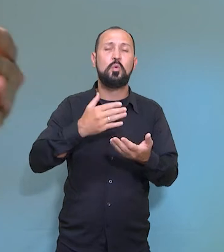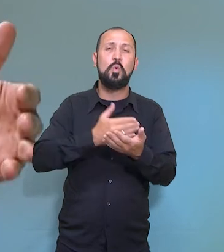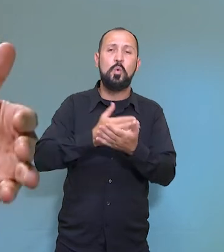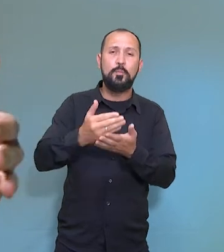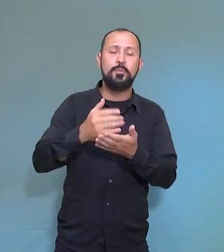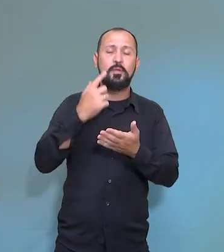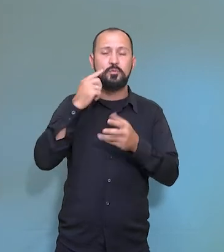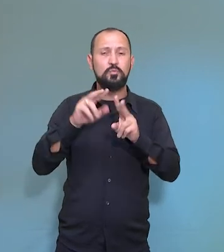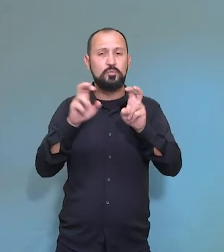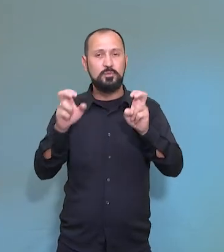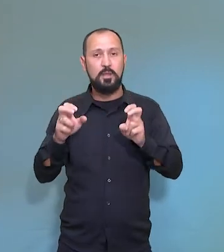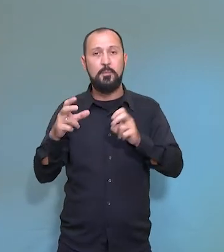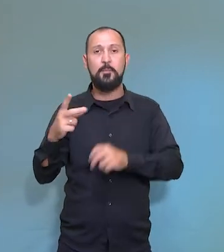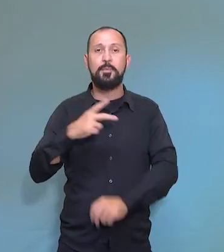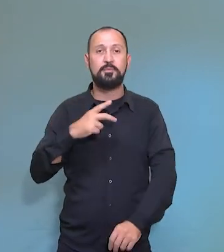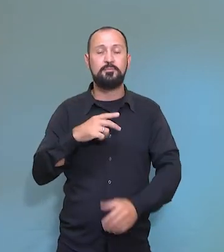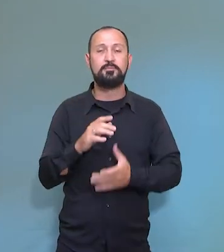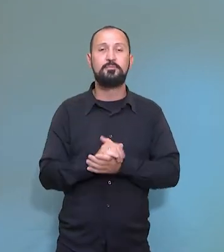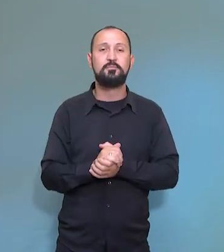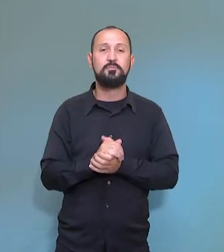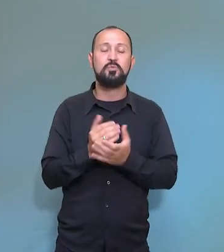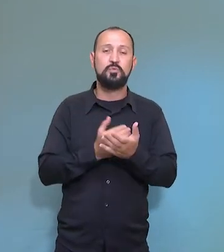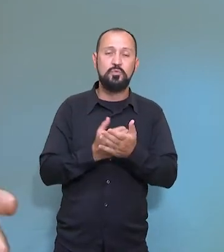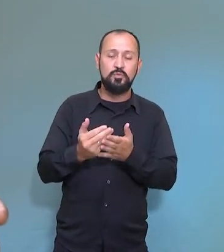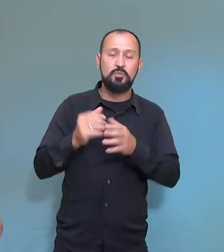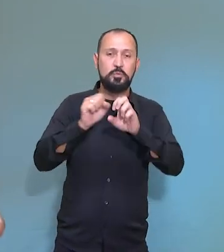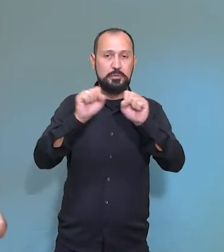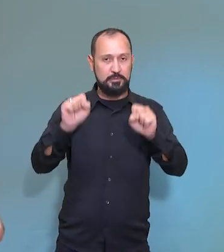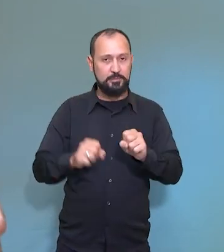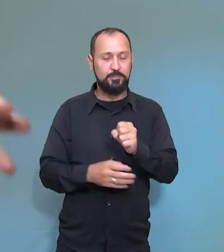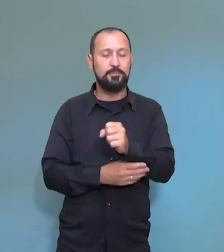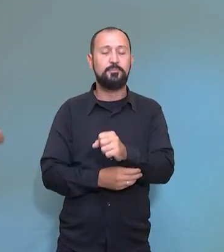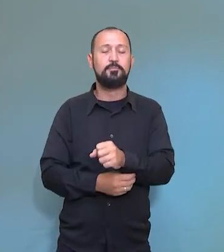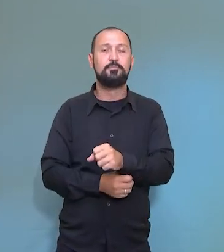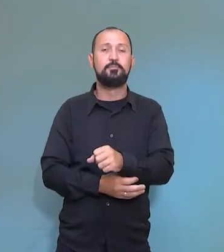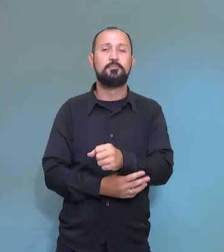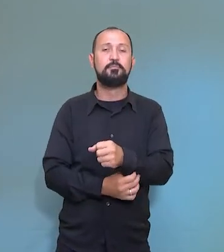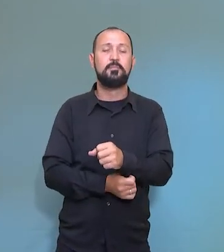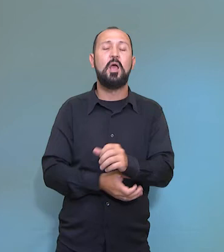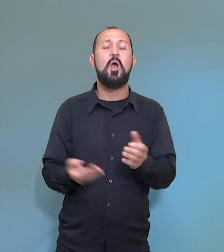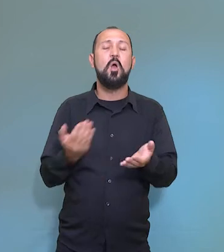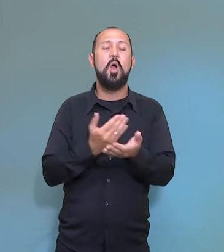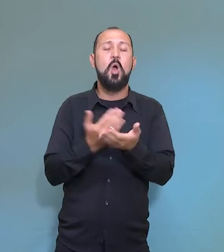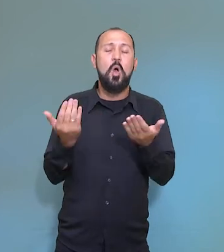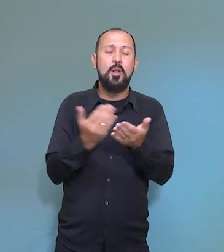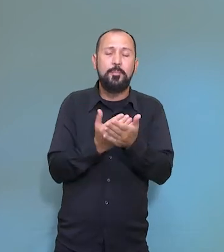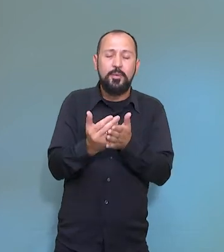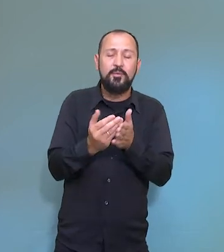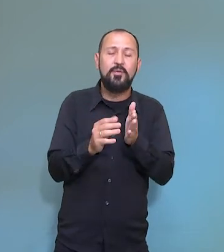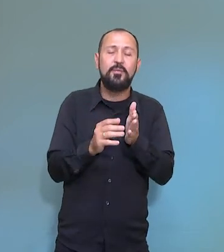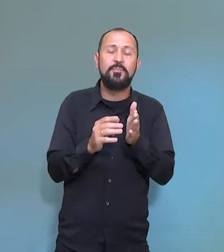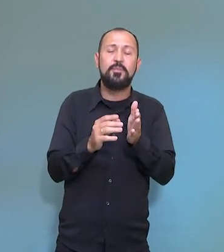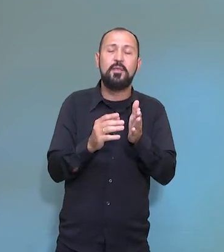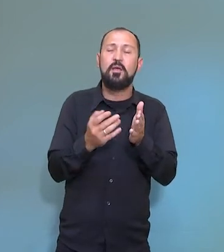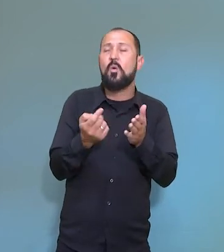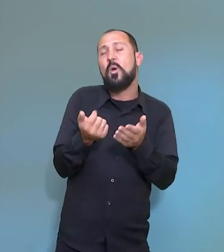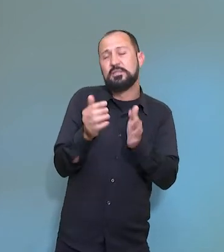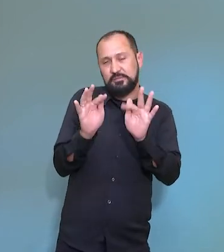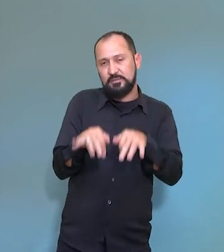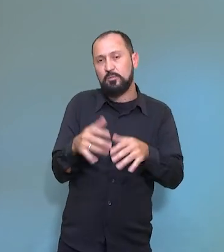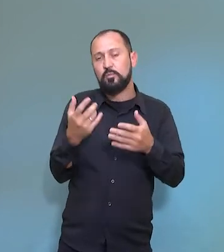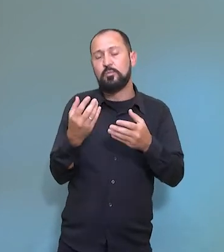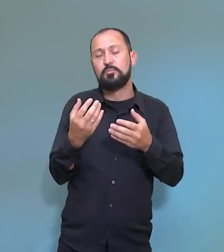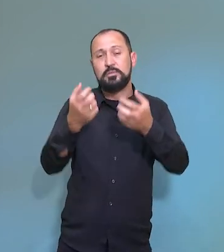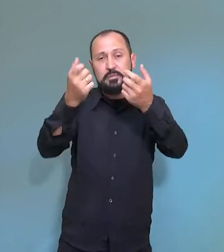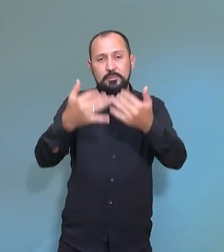com outras iniciativas do setor privado e nasceu o SERP. Agora, eu queria, para finalizar o nosso programa de hoje, Bruno, falar como